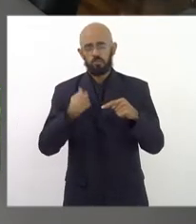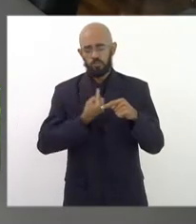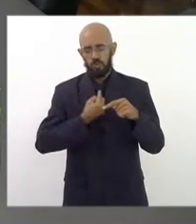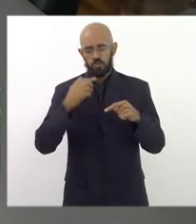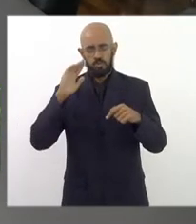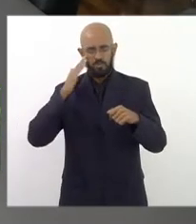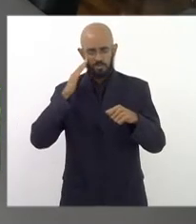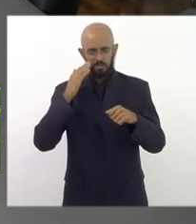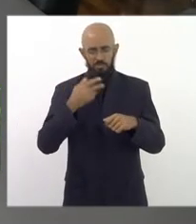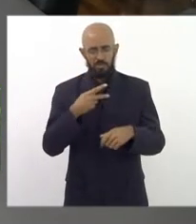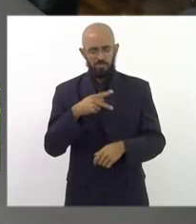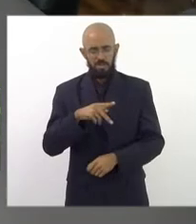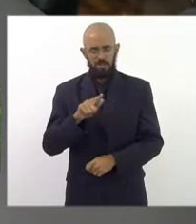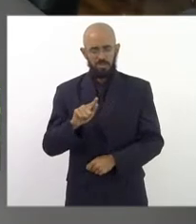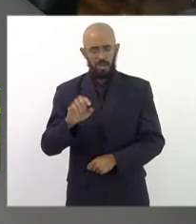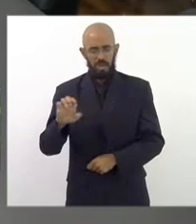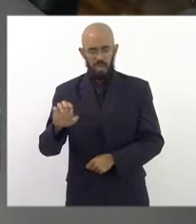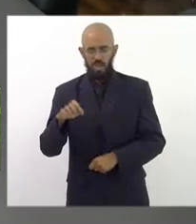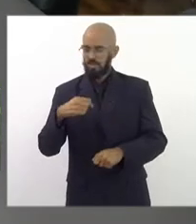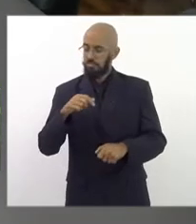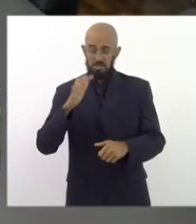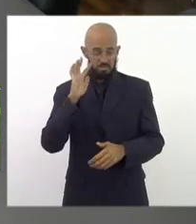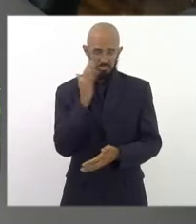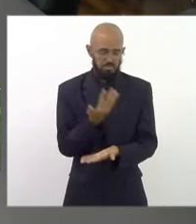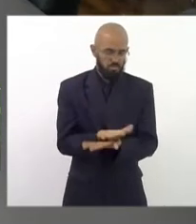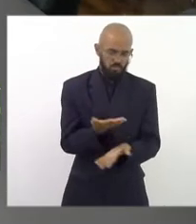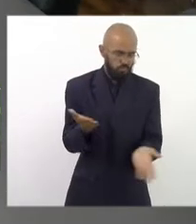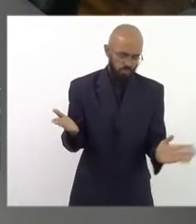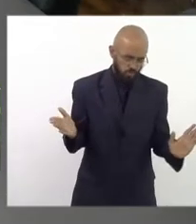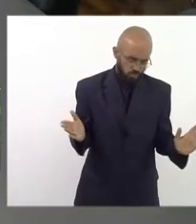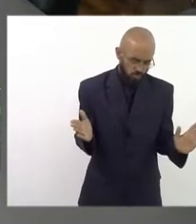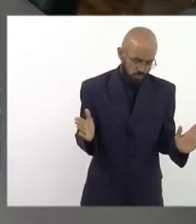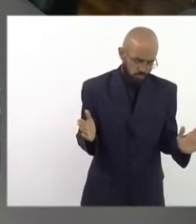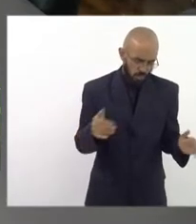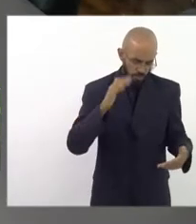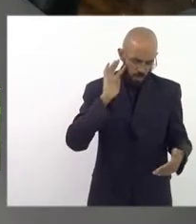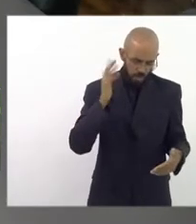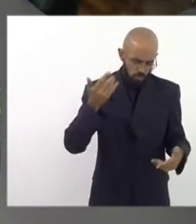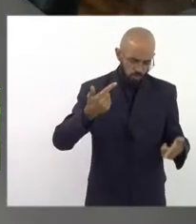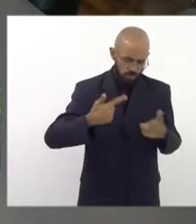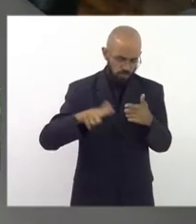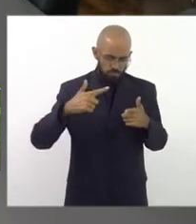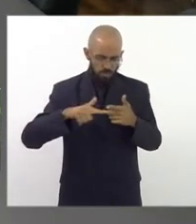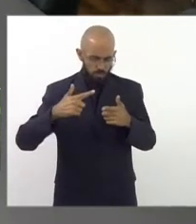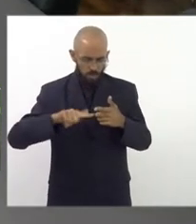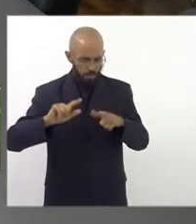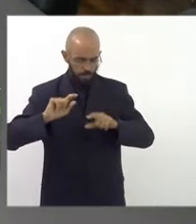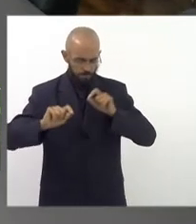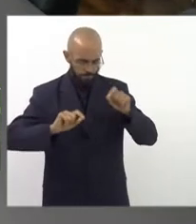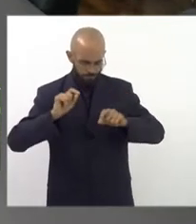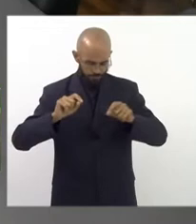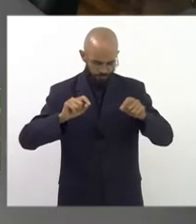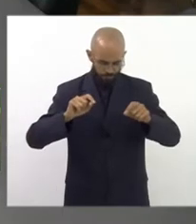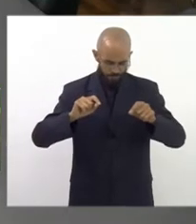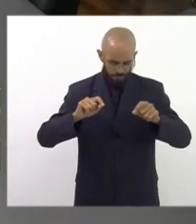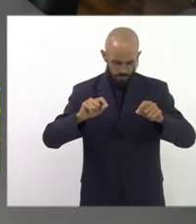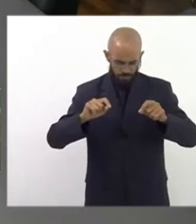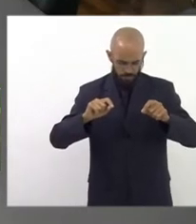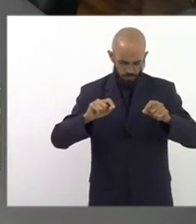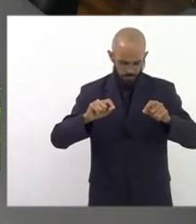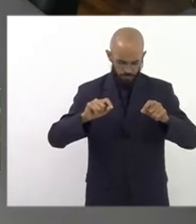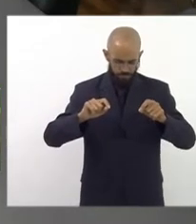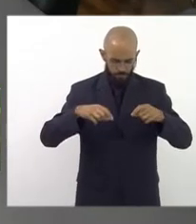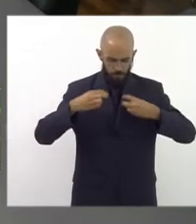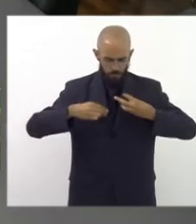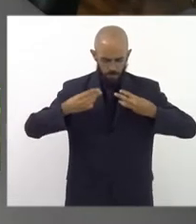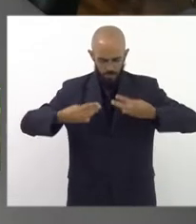da PGE, isso estaria resolvido. E aí, para dirimir essa questão, já que fica nessa subordinada, o